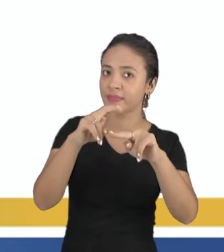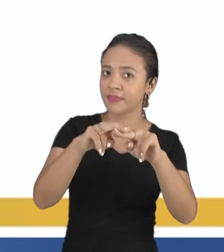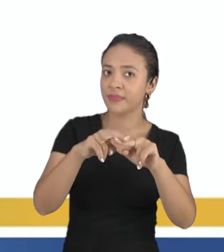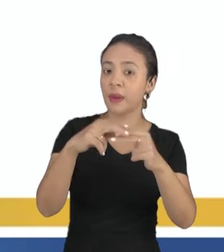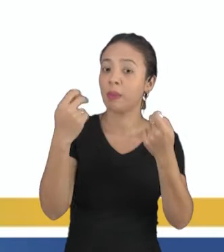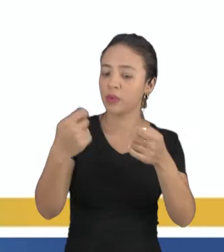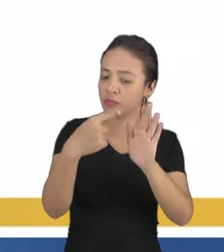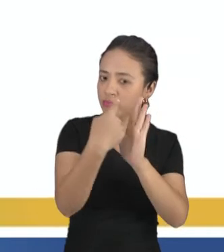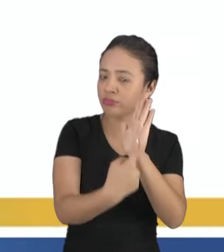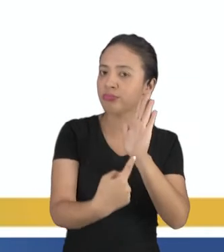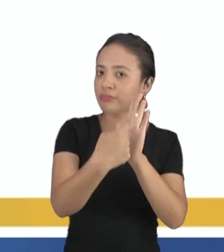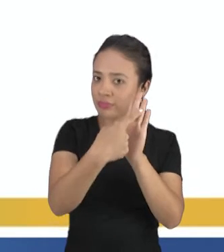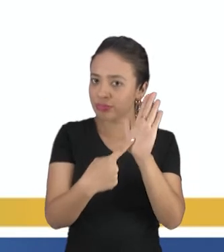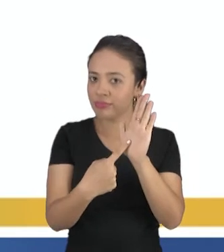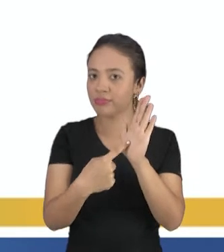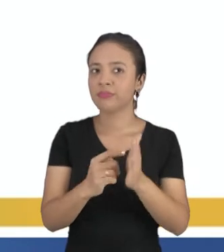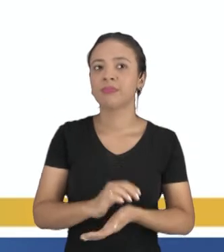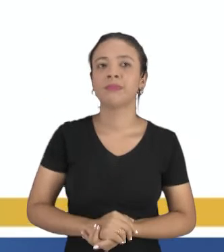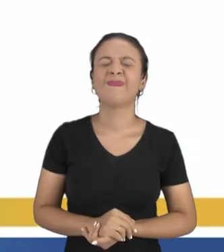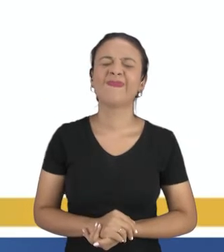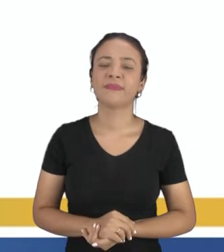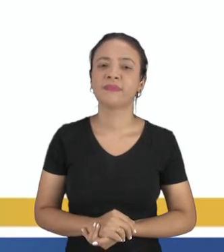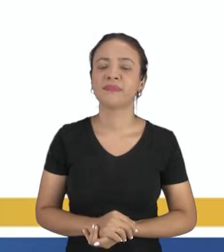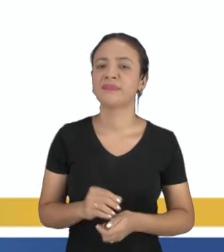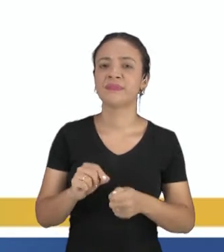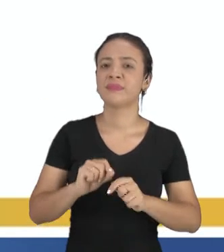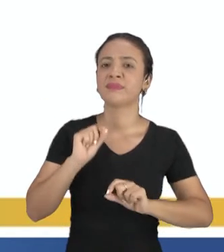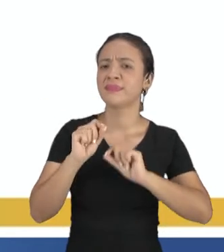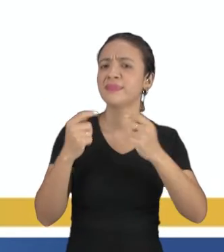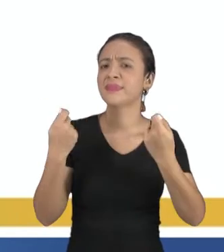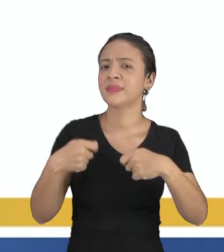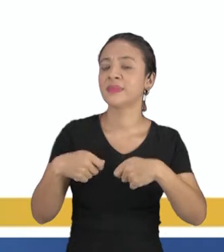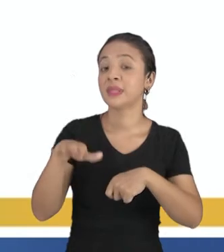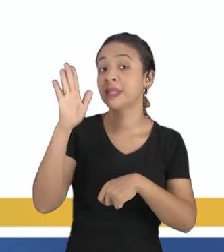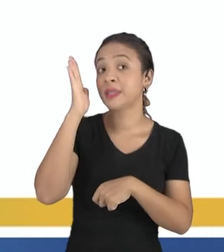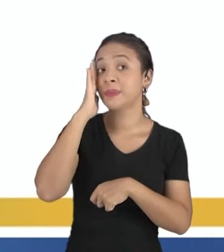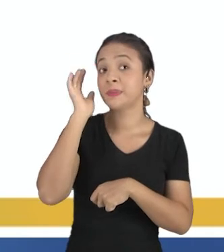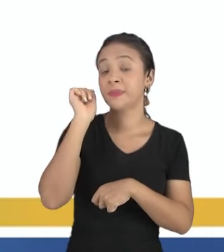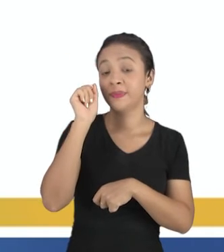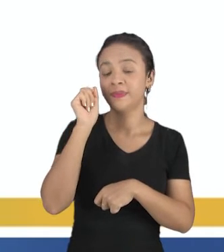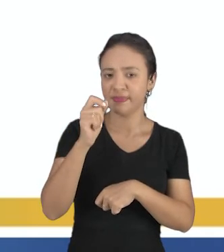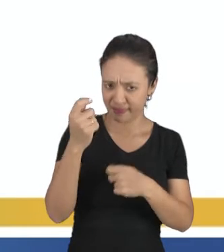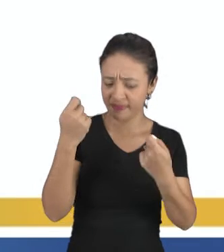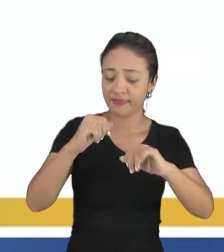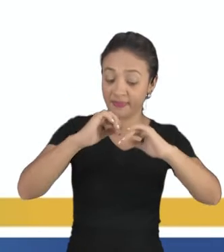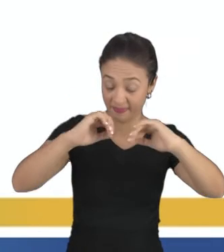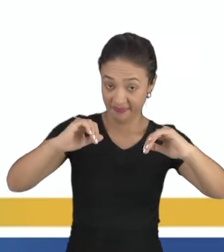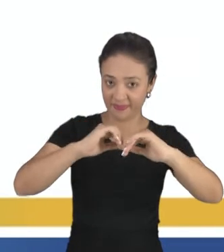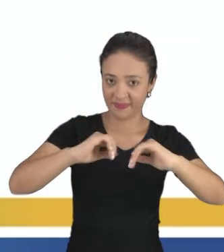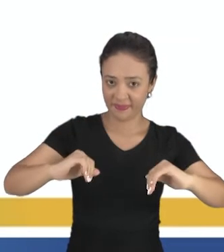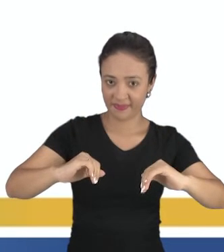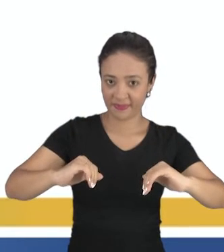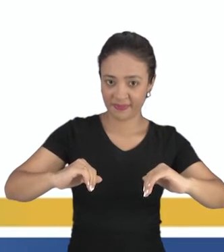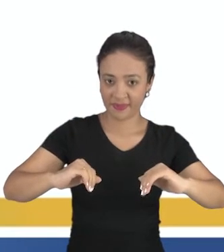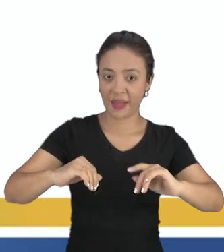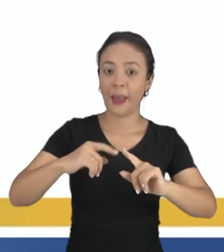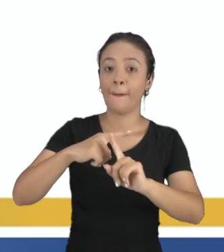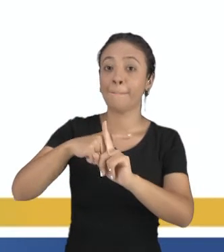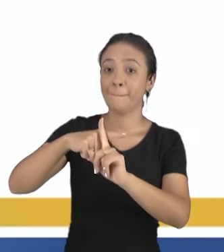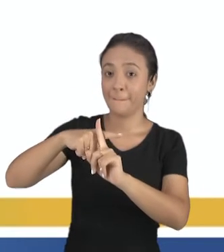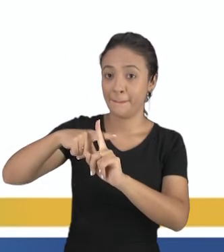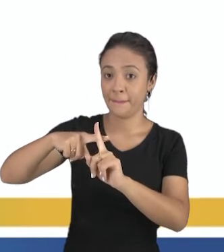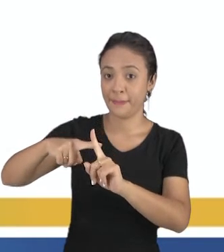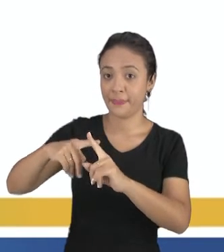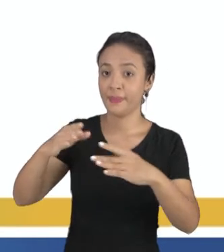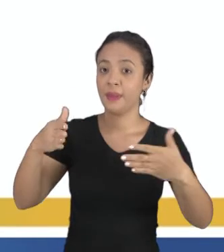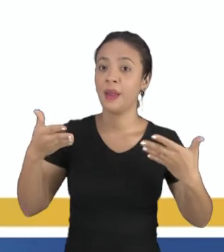várias questões. O que é que a gente pode fazer? Sabendo que foi dividido ao meio, nós vamos fazer